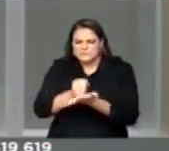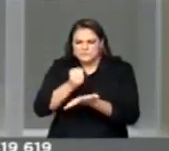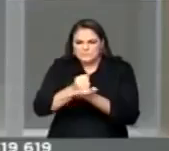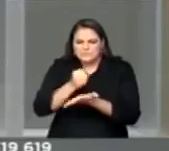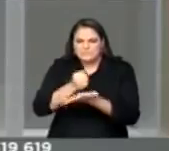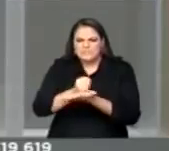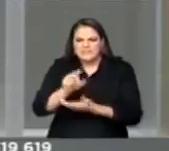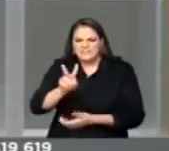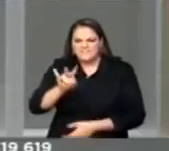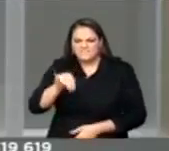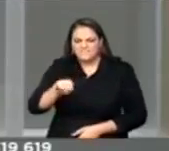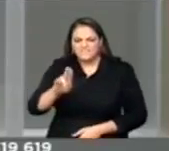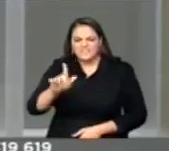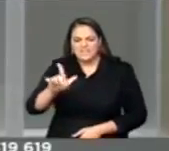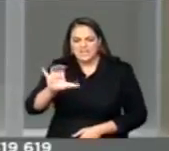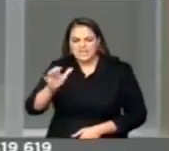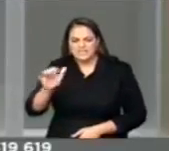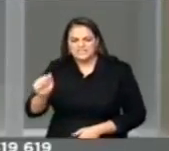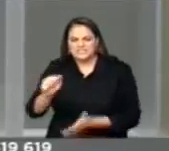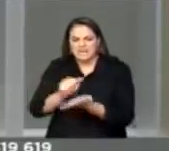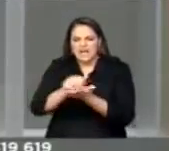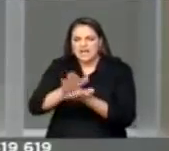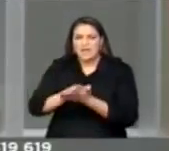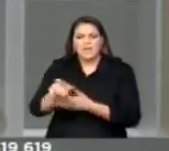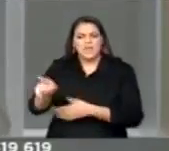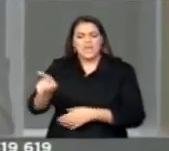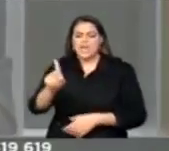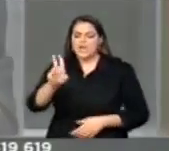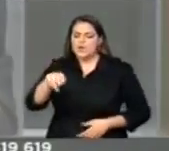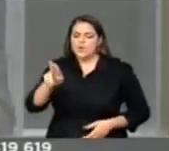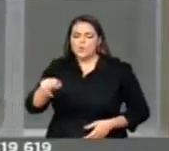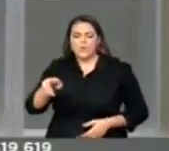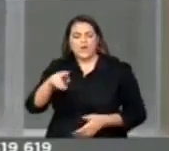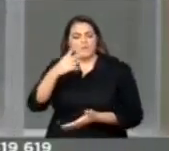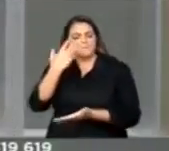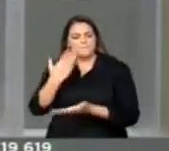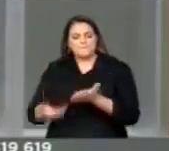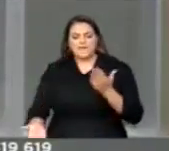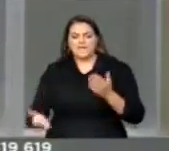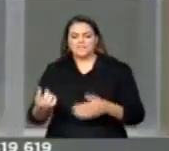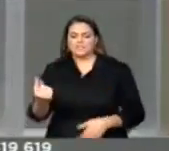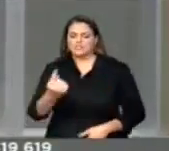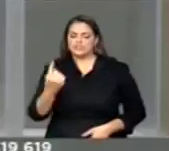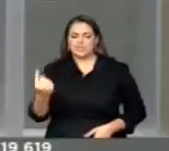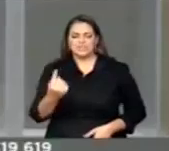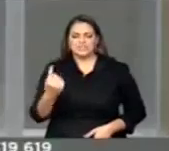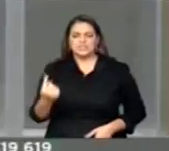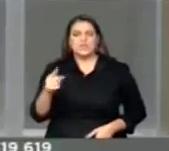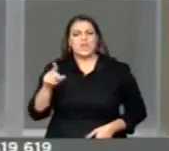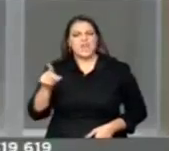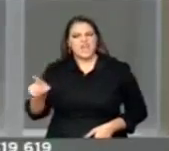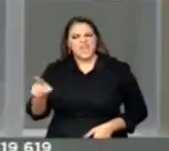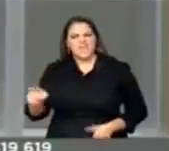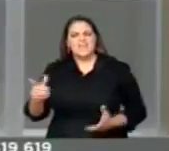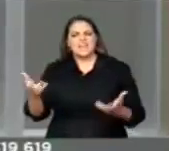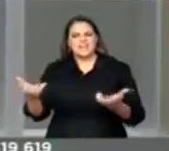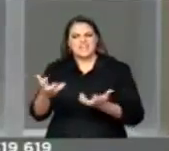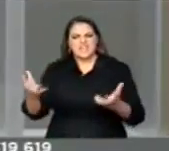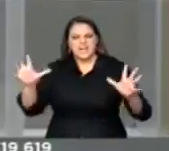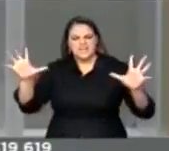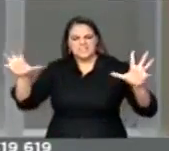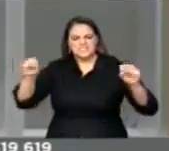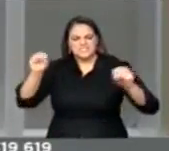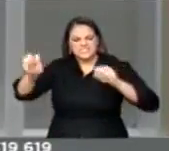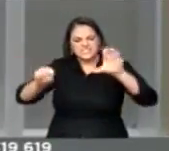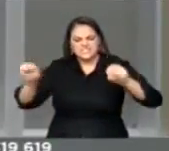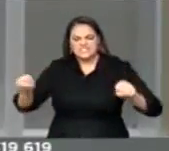daqueles que caem em silêncio, ele cai atirando. Nós esperamos que o Supremo Tribunal Federal, hoje